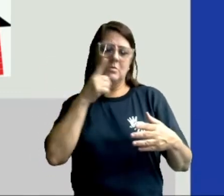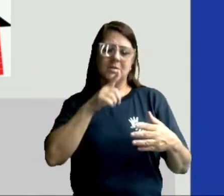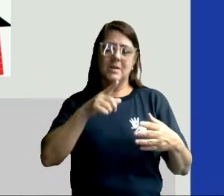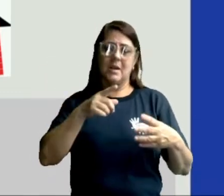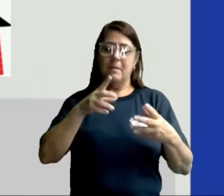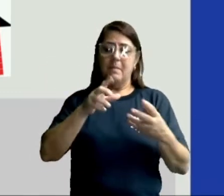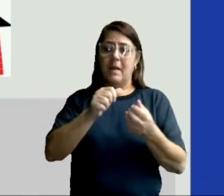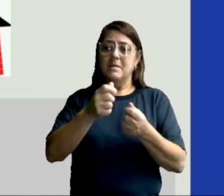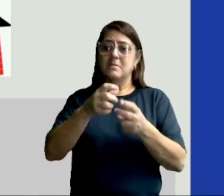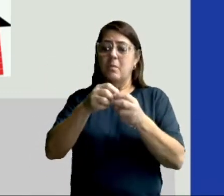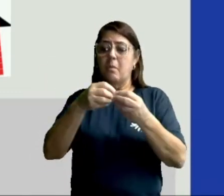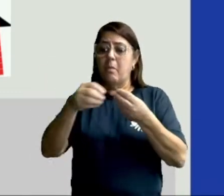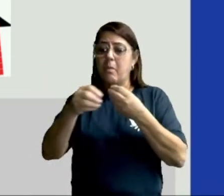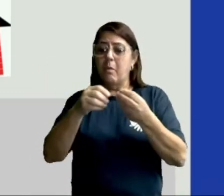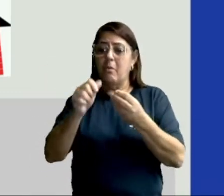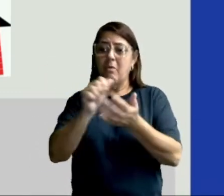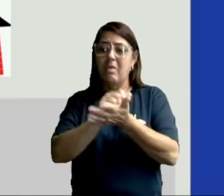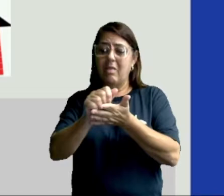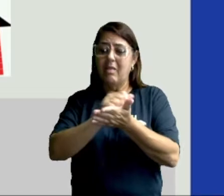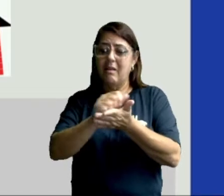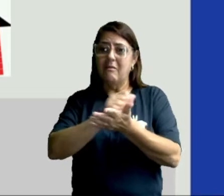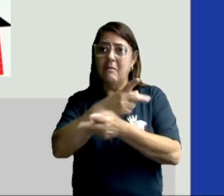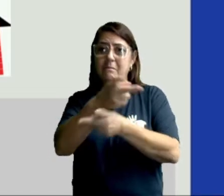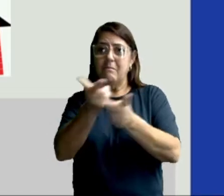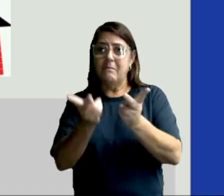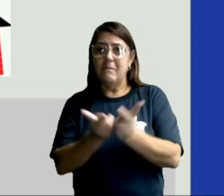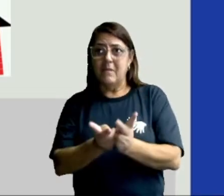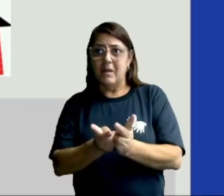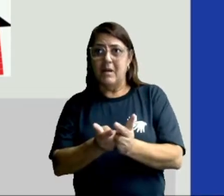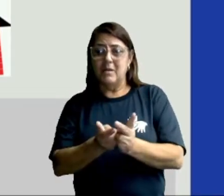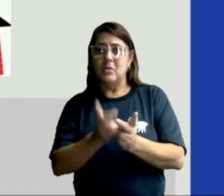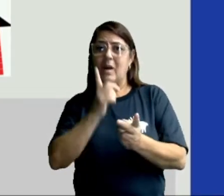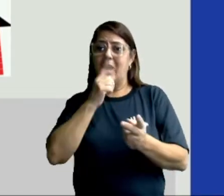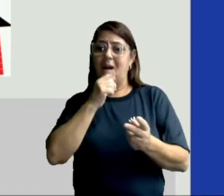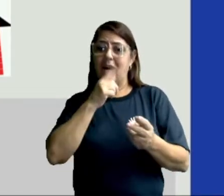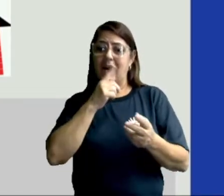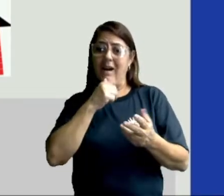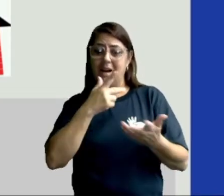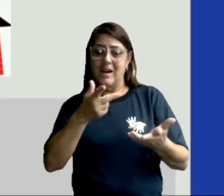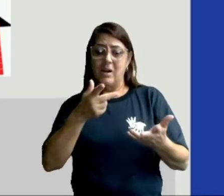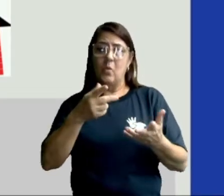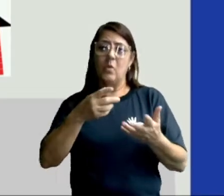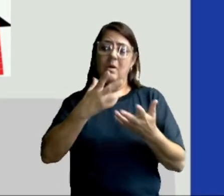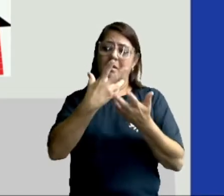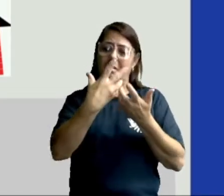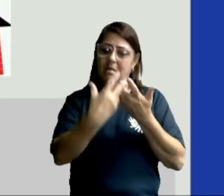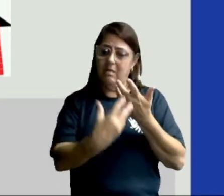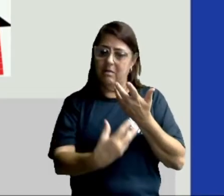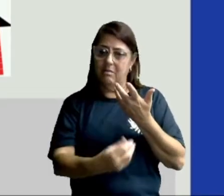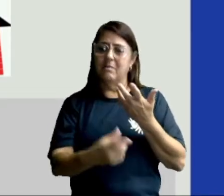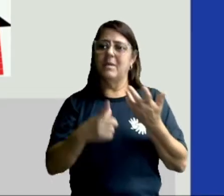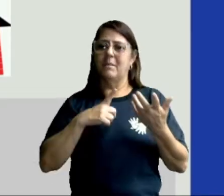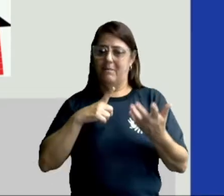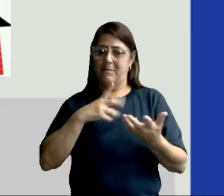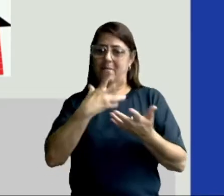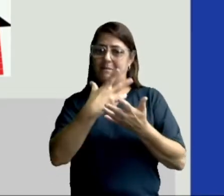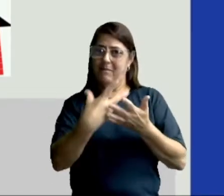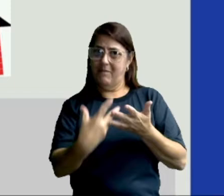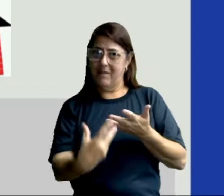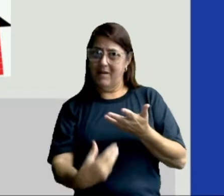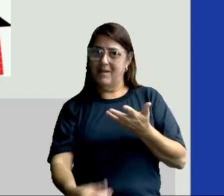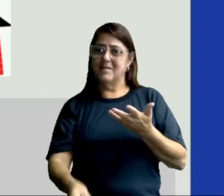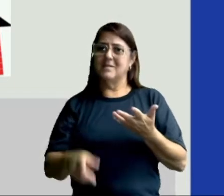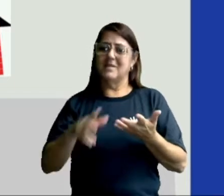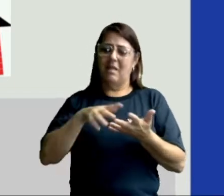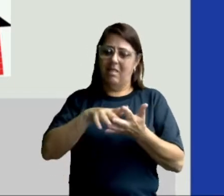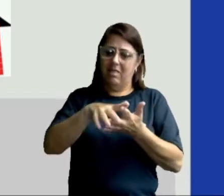esponja, Aquela esponjinha que a gente lava prato em casa, tal, que mamãe e papai lavam o pratinho, e também aqueles materiais